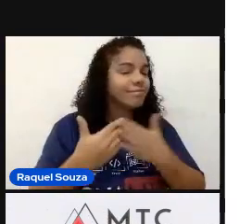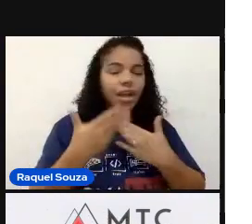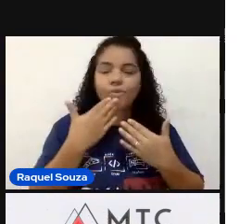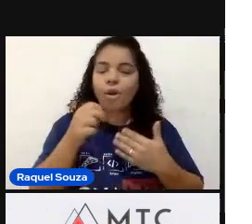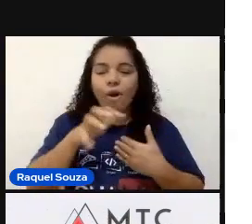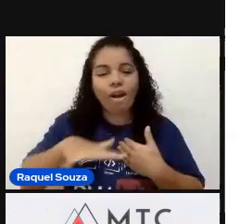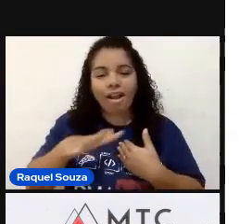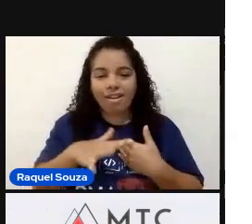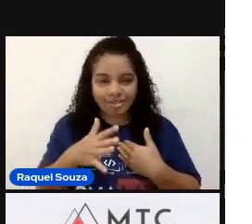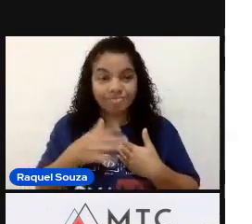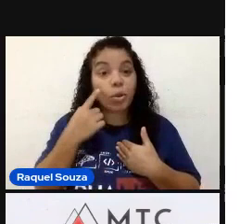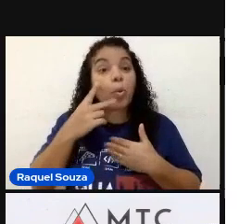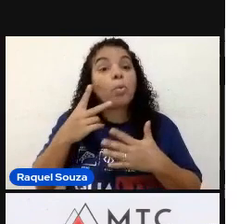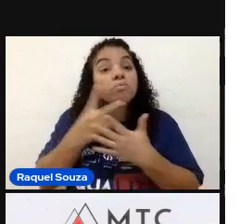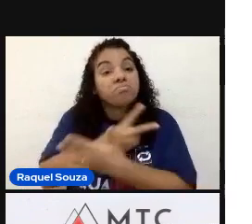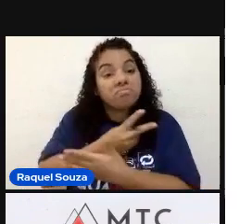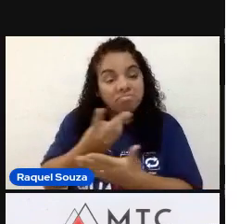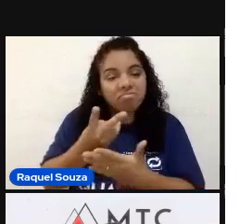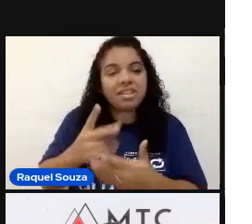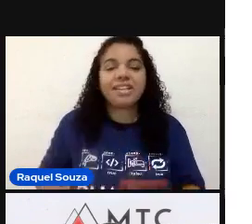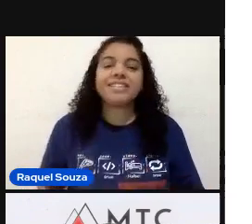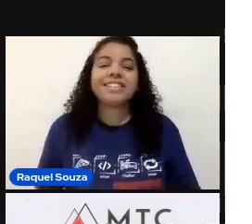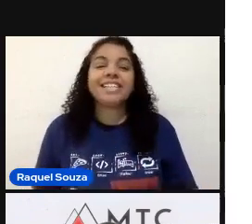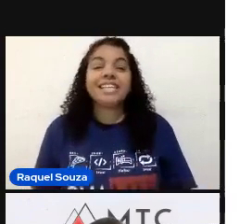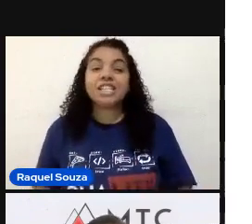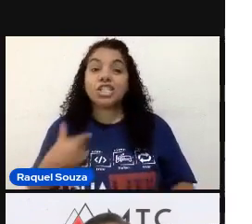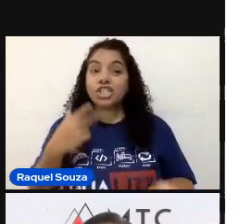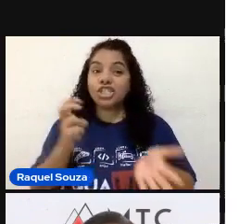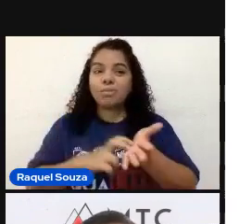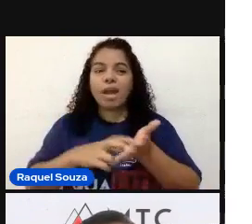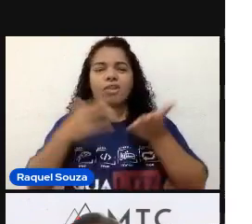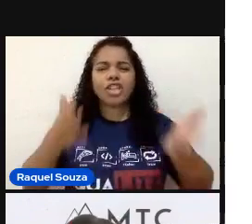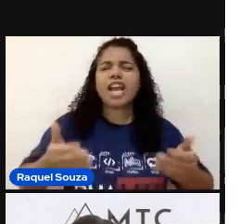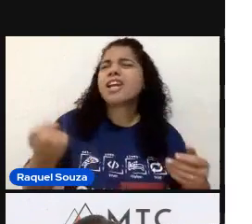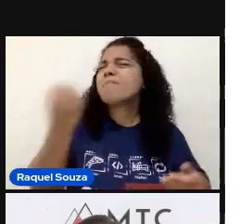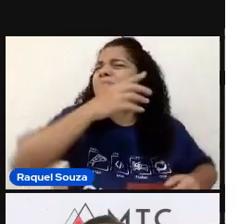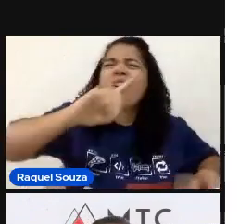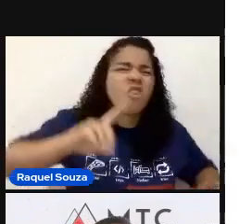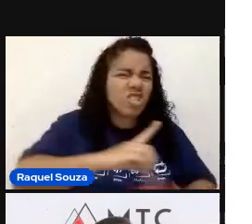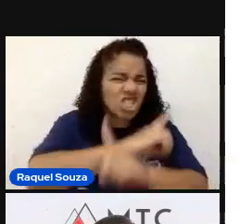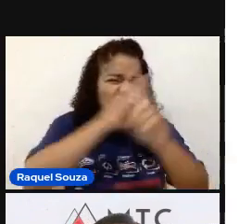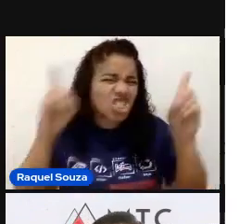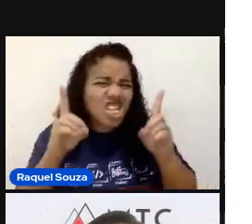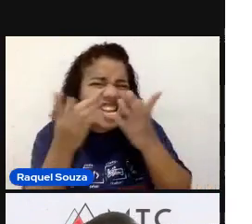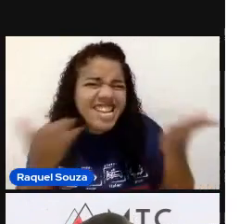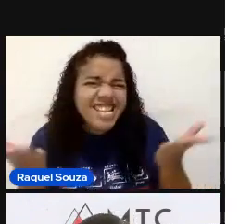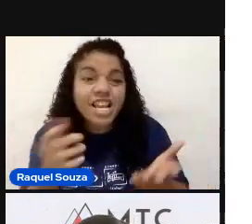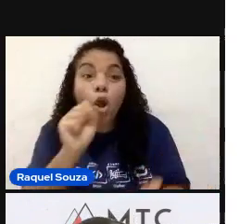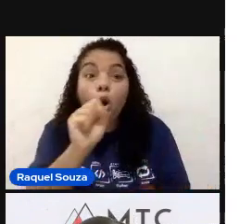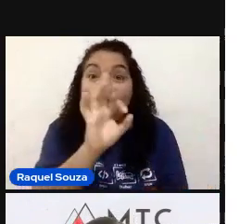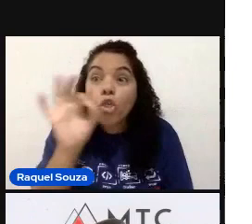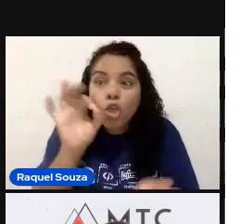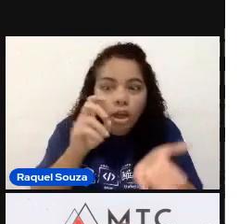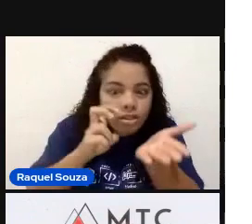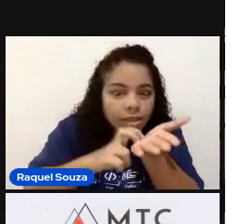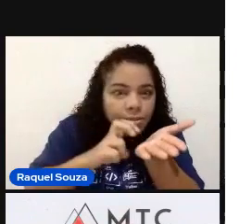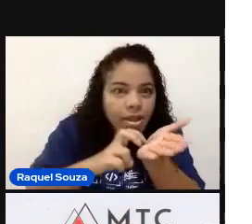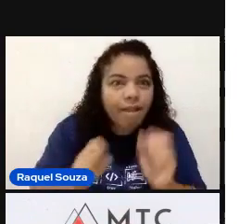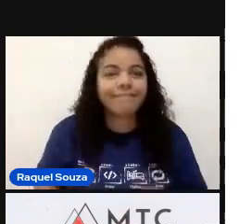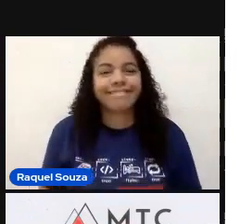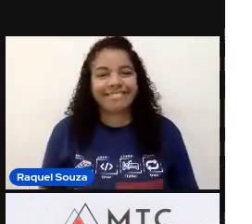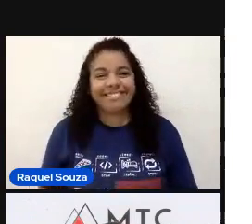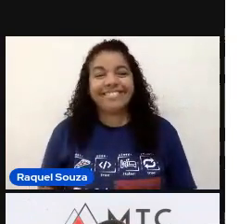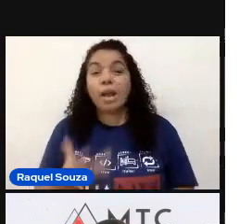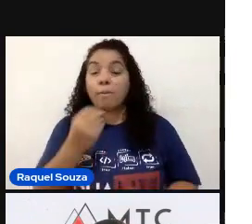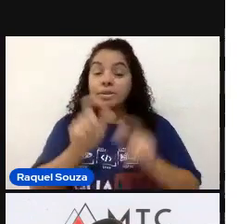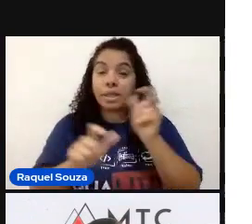que acontece? Eu chego muito de manhã assim, bom dia, gente! Tipo, 8 horas da manhã. E muita